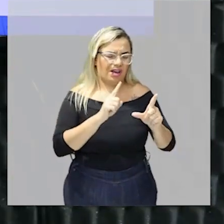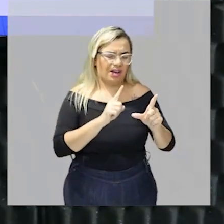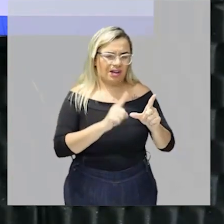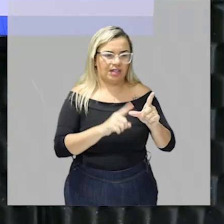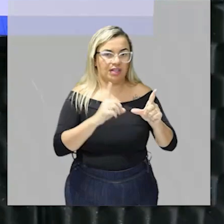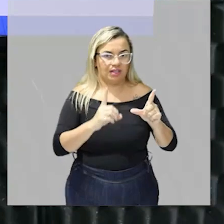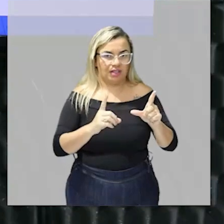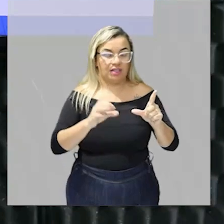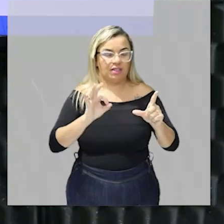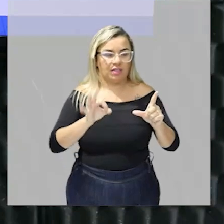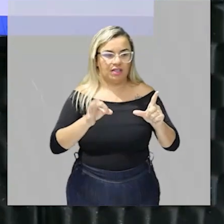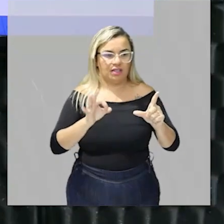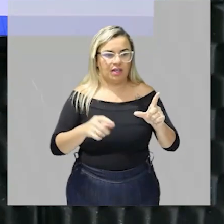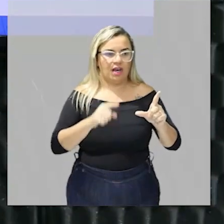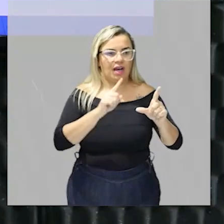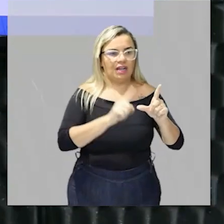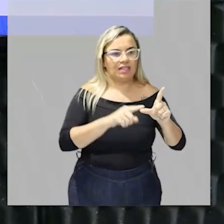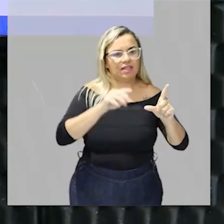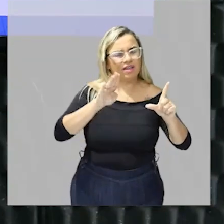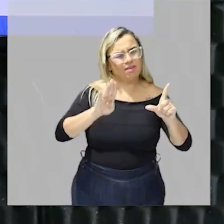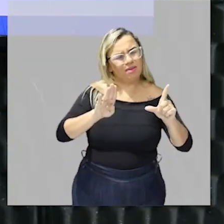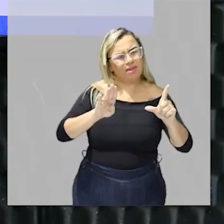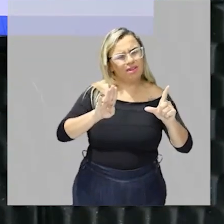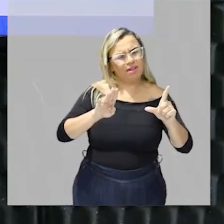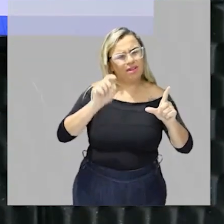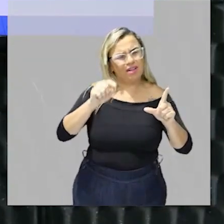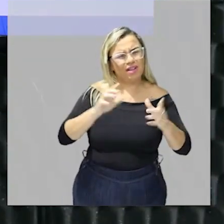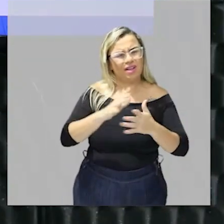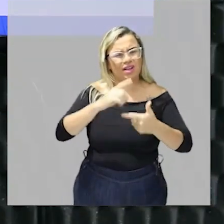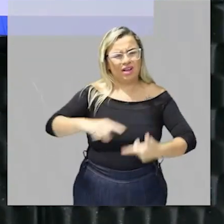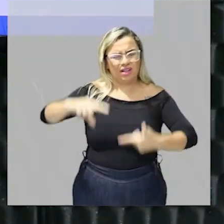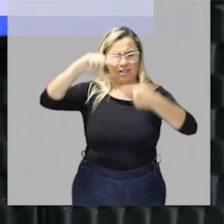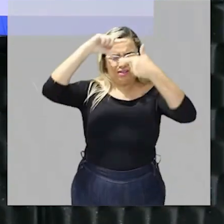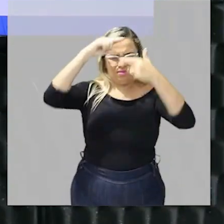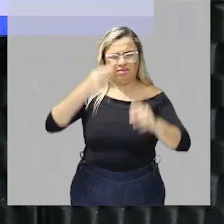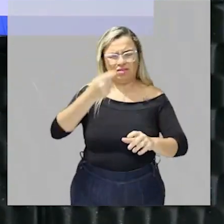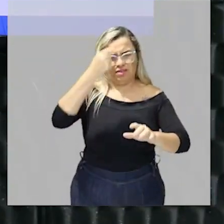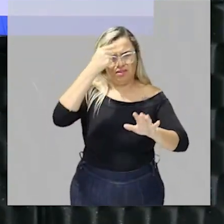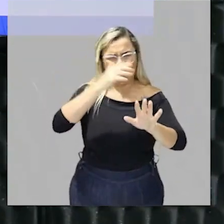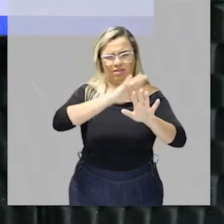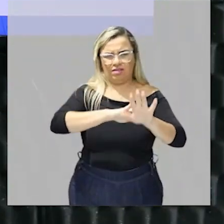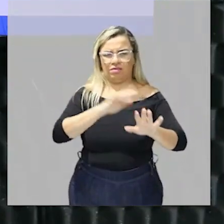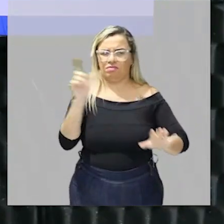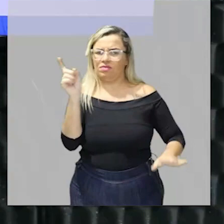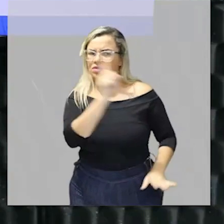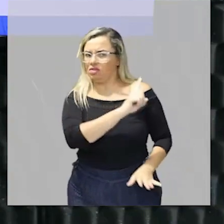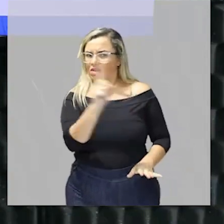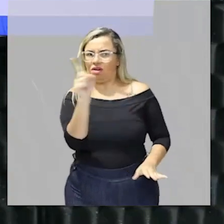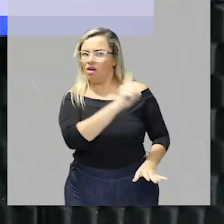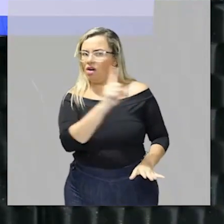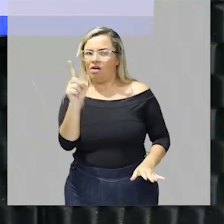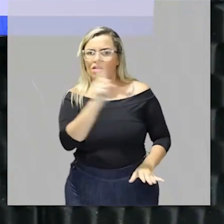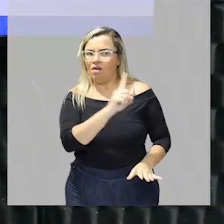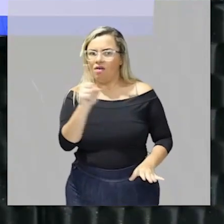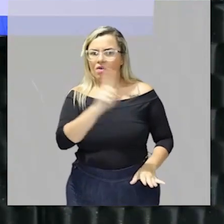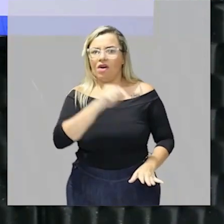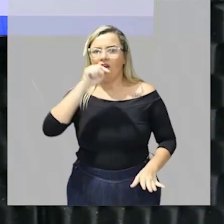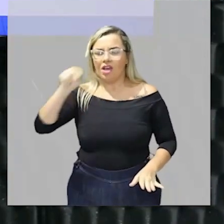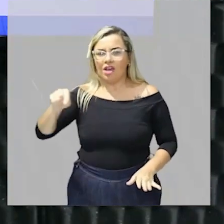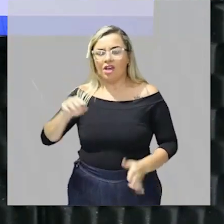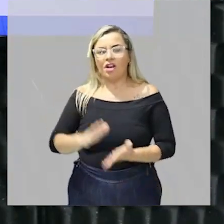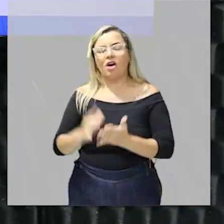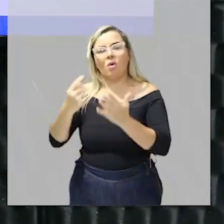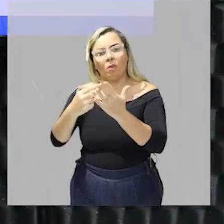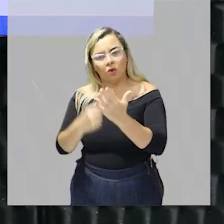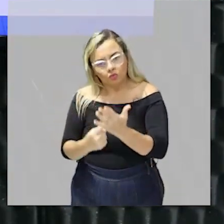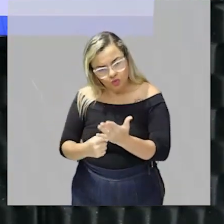que justifica as ações individuais? Na verdade, não é um projeto alienado, é um projeto que vem do Estado, ele é um projeto oficial. E é